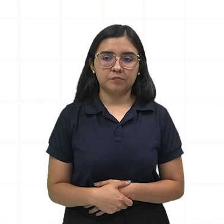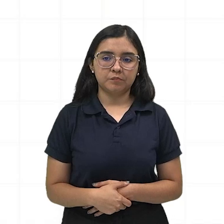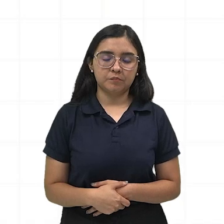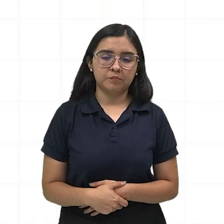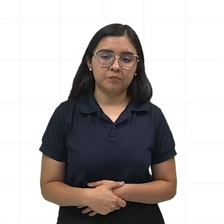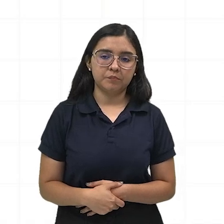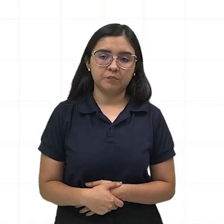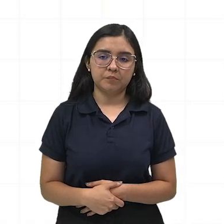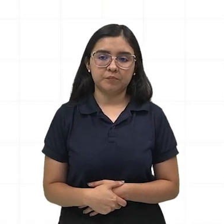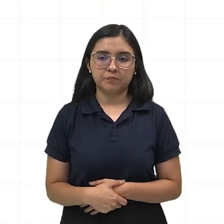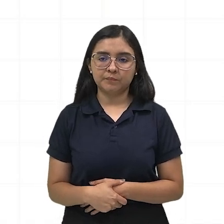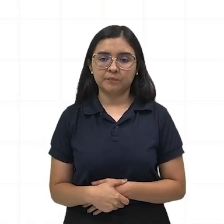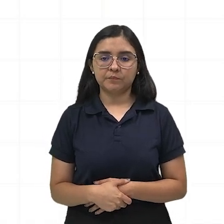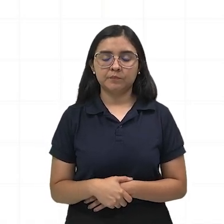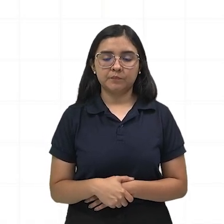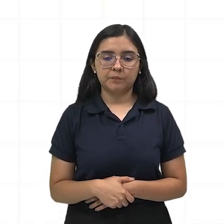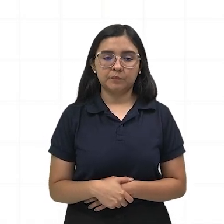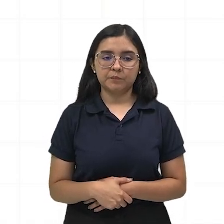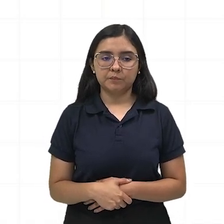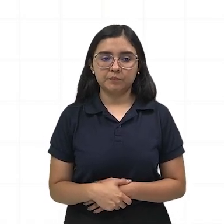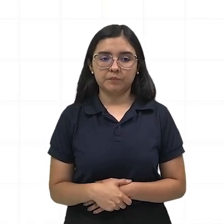Muito bem.